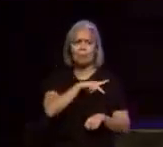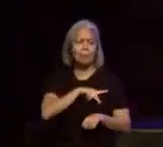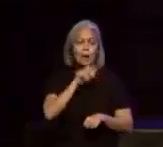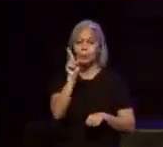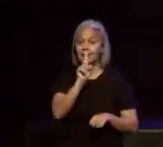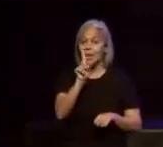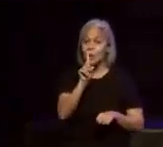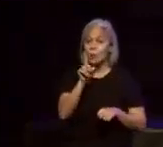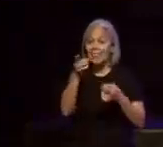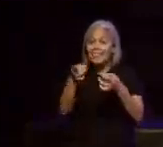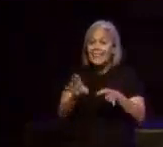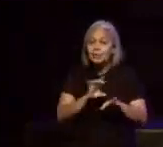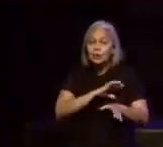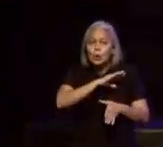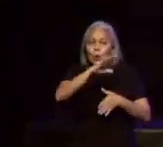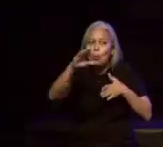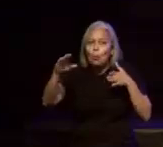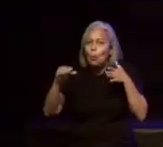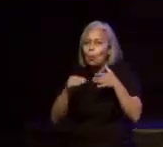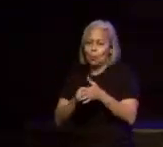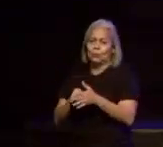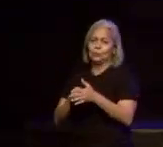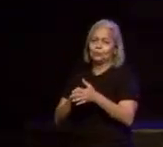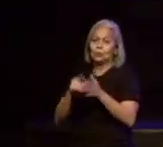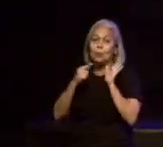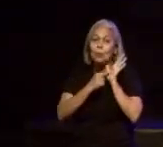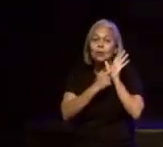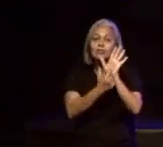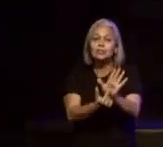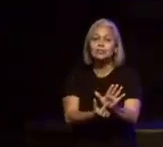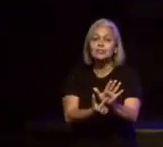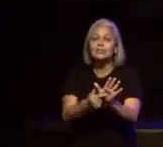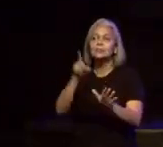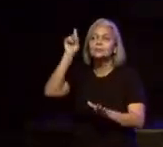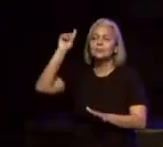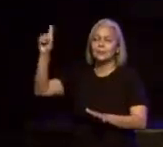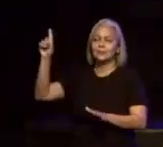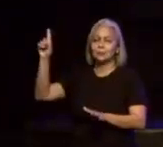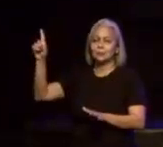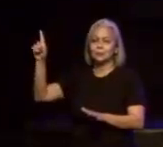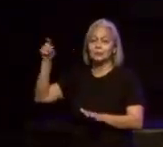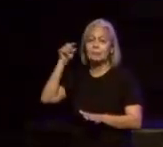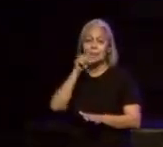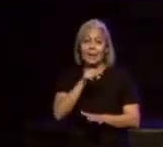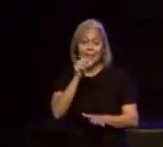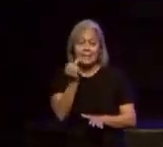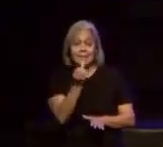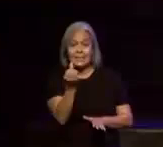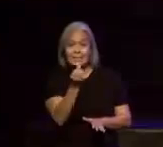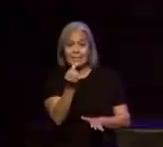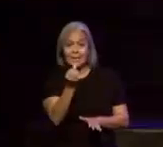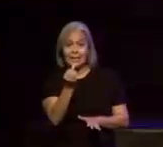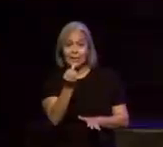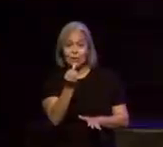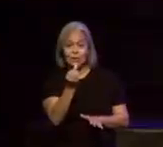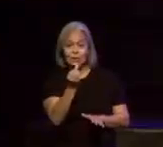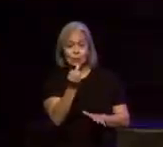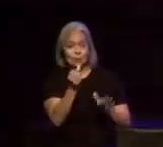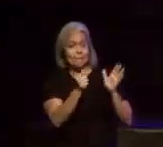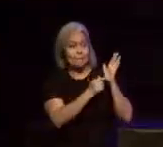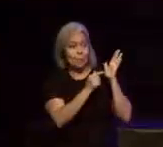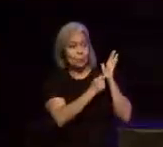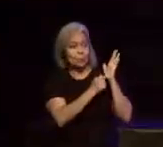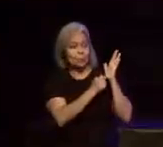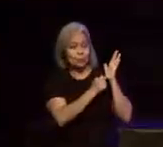vai agora fazer o que Jesus fazia, que vai revelar Deus. Então esse é o nosso sexto ponto da nossa lista fundamental.